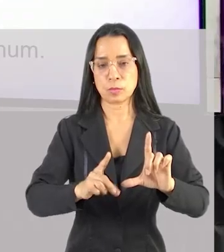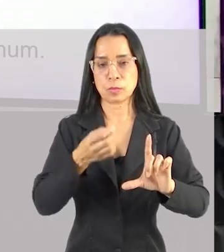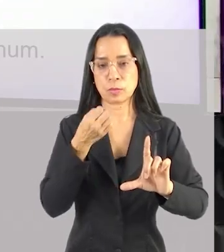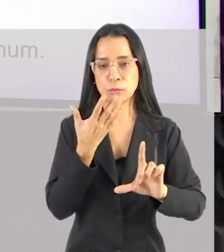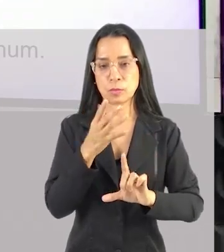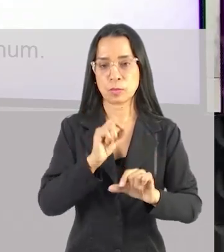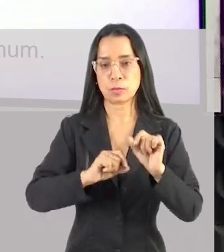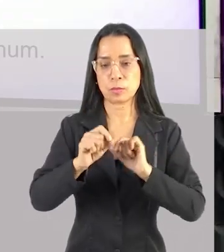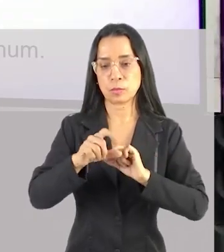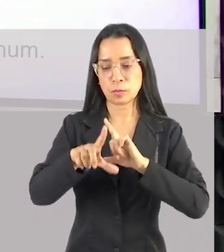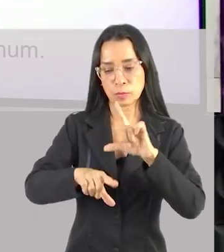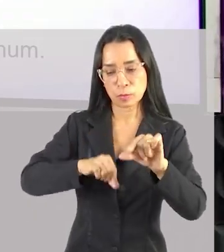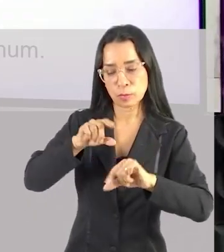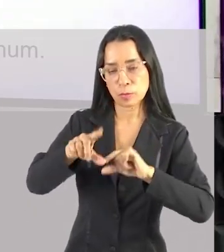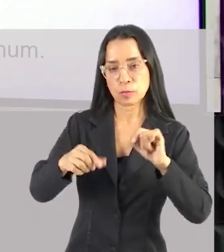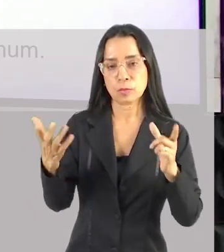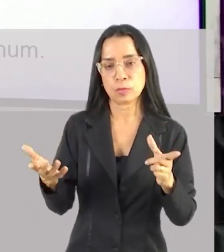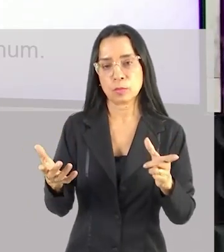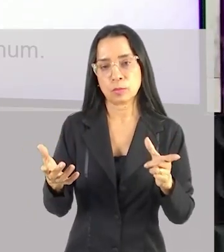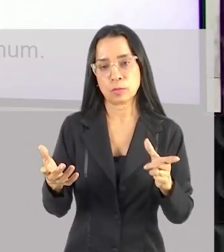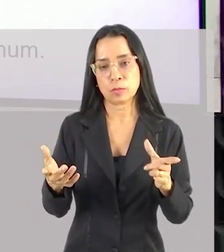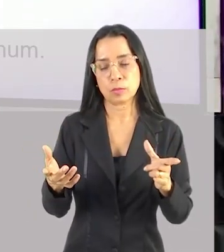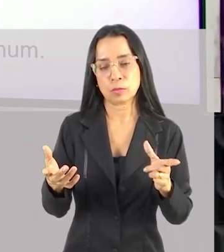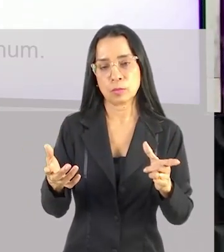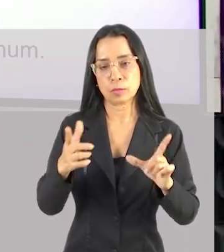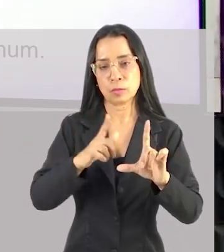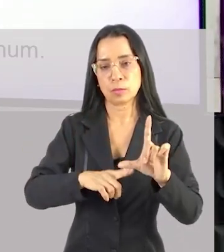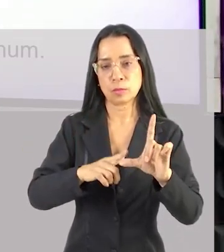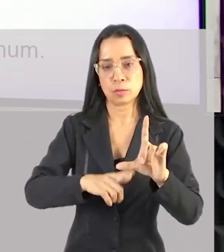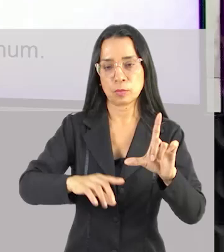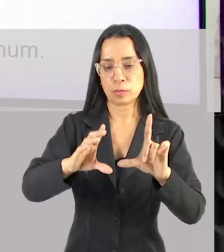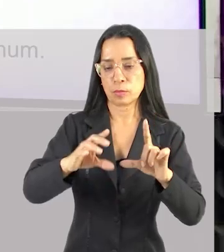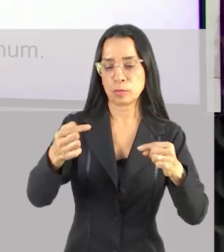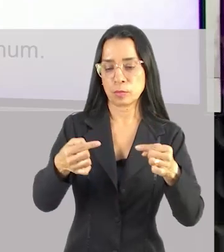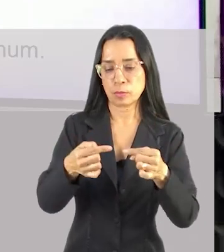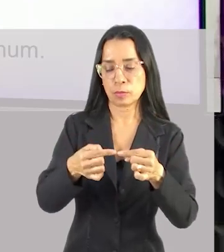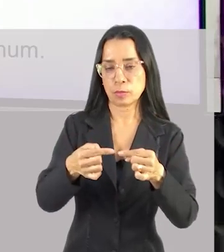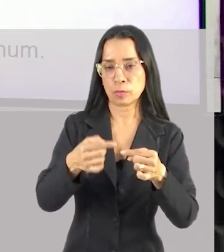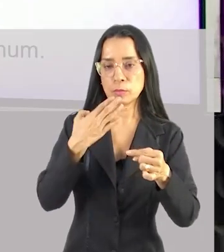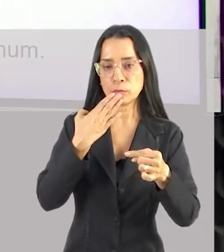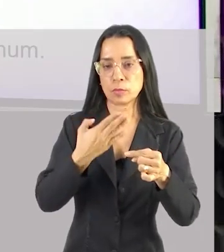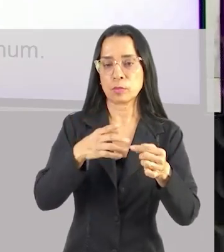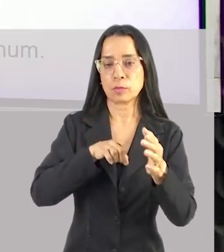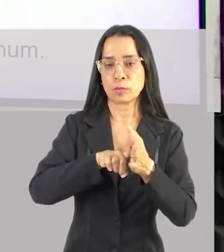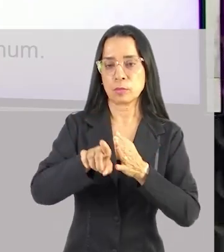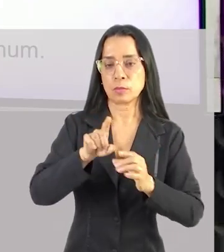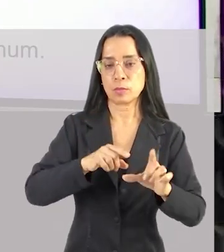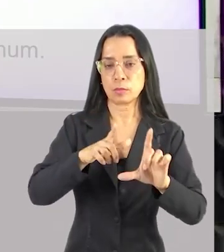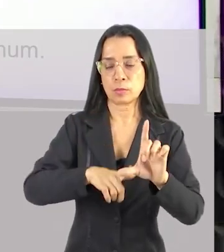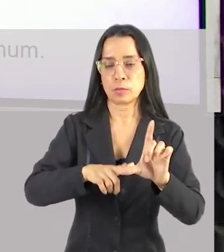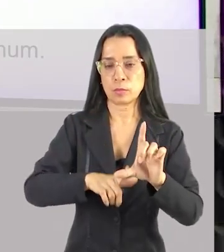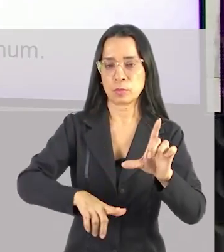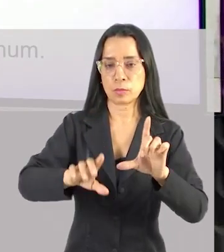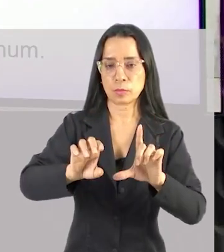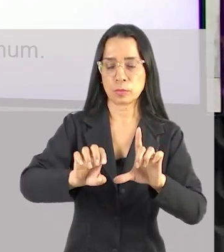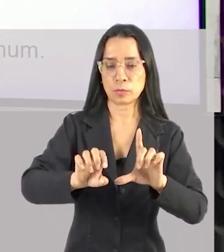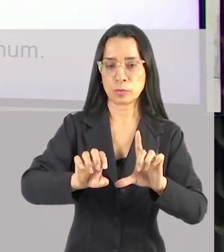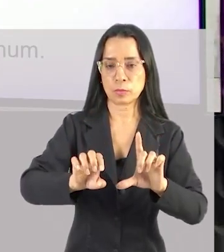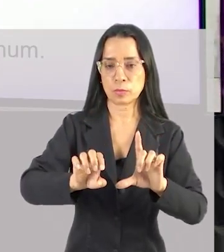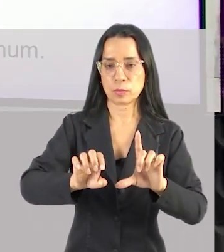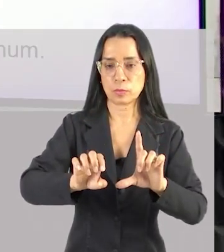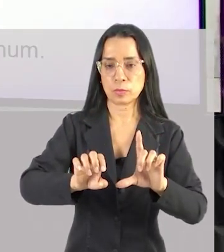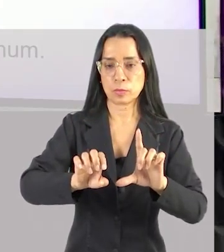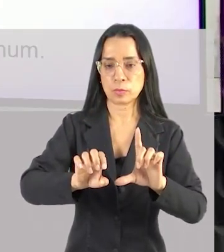Bom, se for para escolher, né, a gente escolheria essa que está mais adequada ao que pede a questão. Então vamos ver o que diz a letra E.